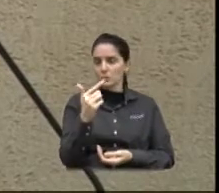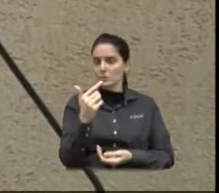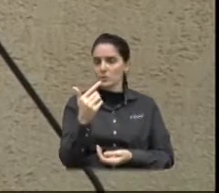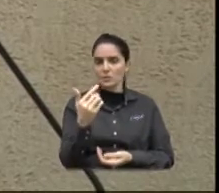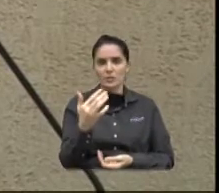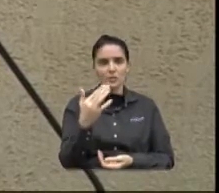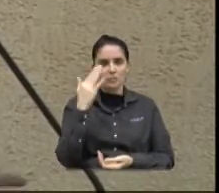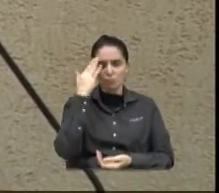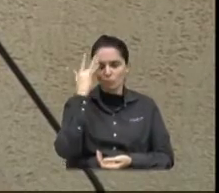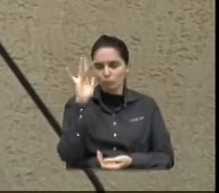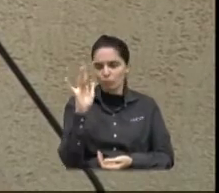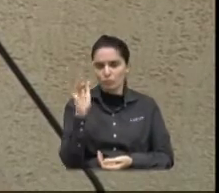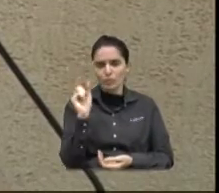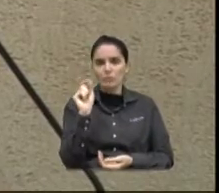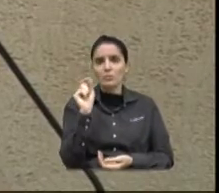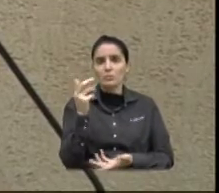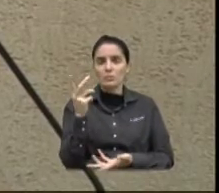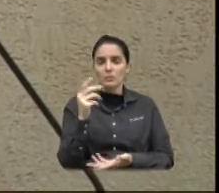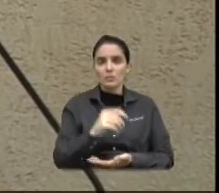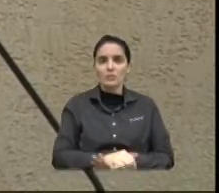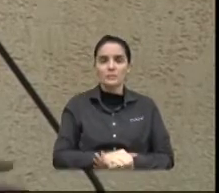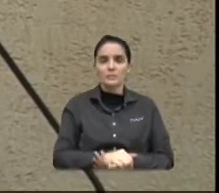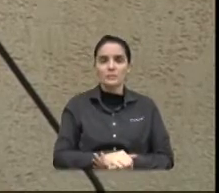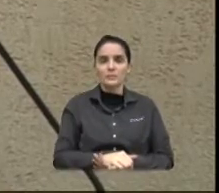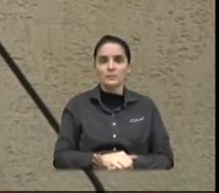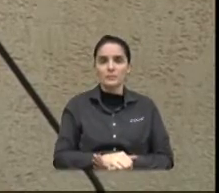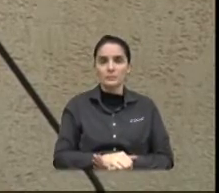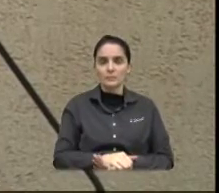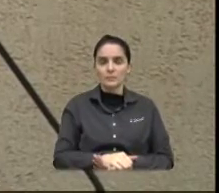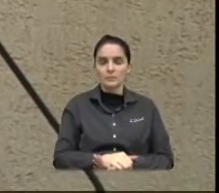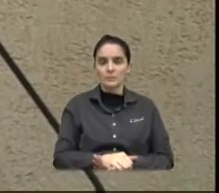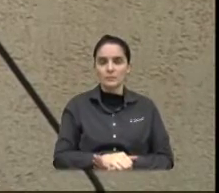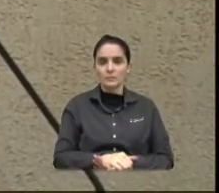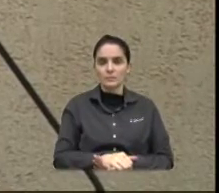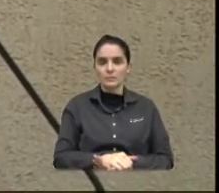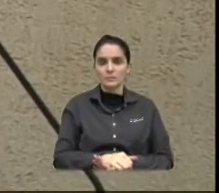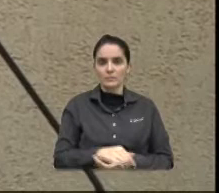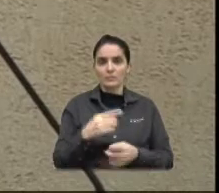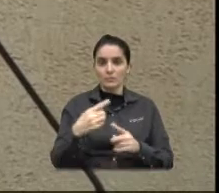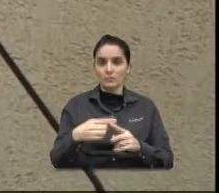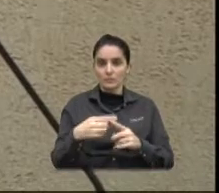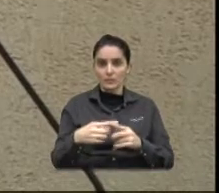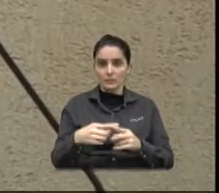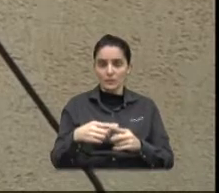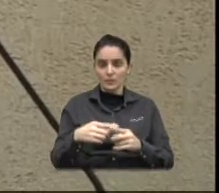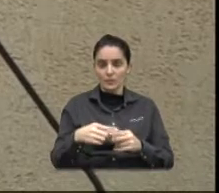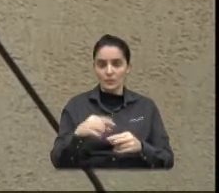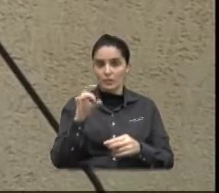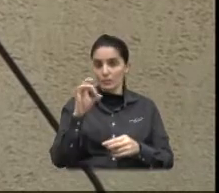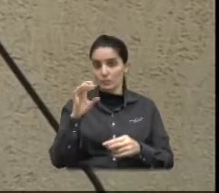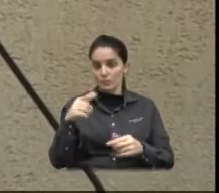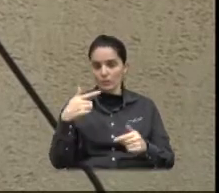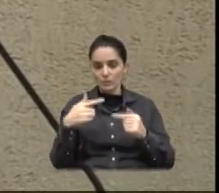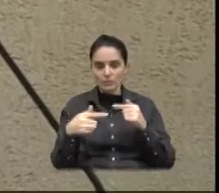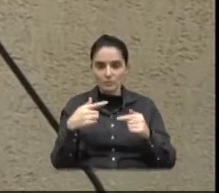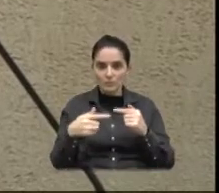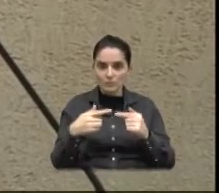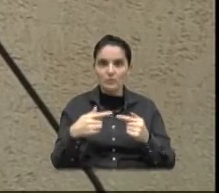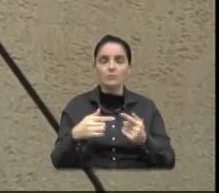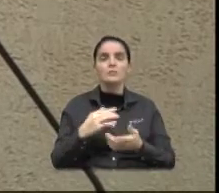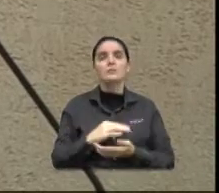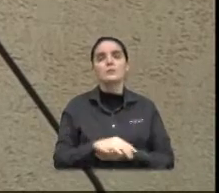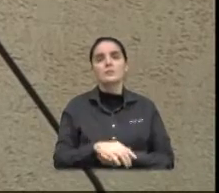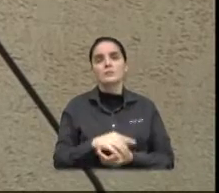se tais tratando-a a salvo quando aquele requerimento é discutido então eu vejo que